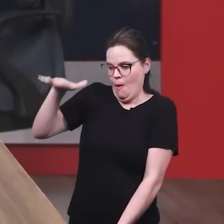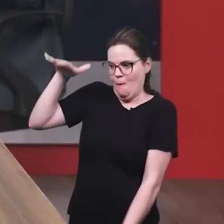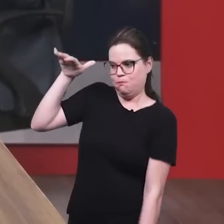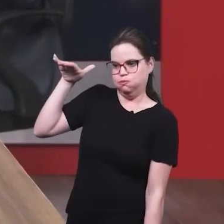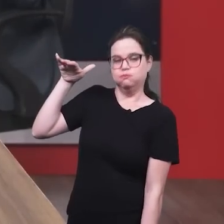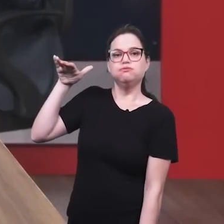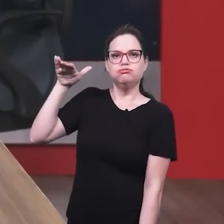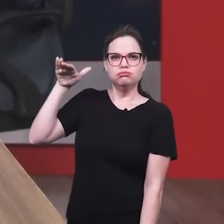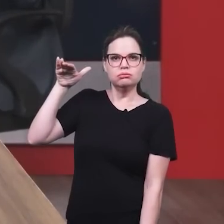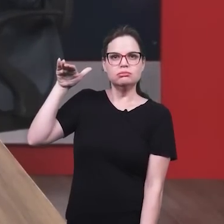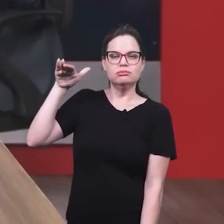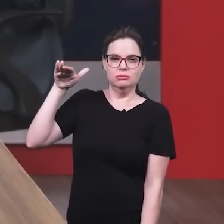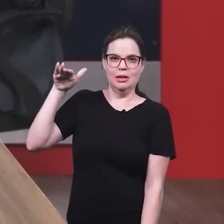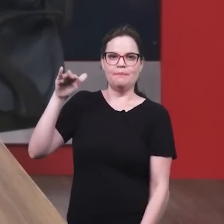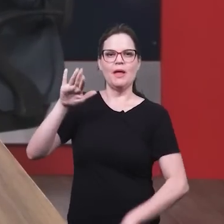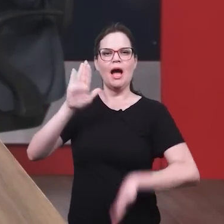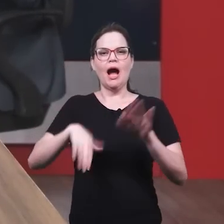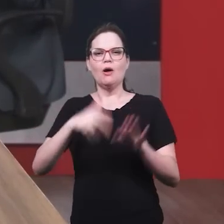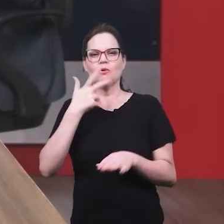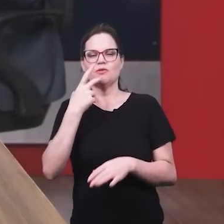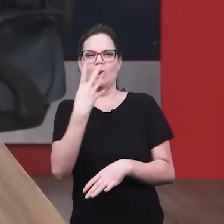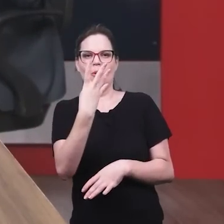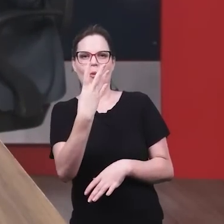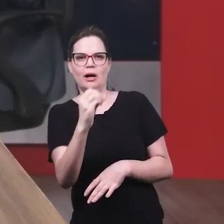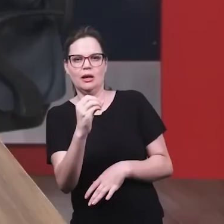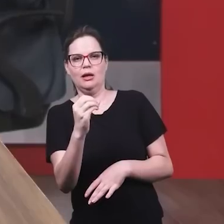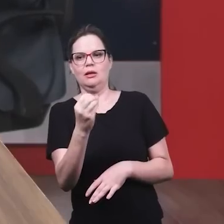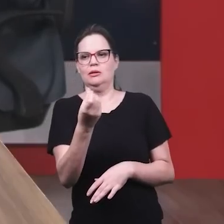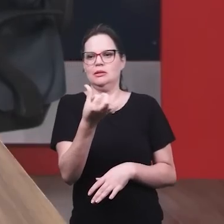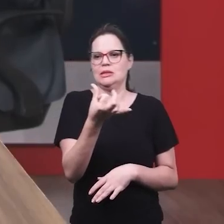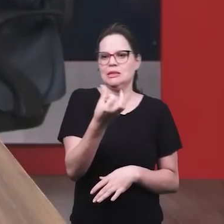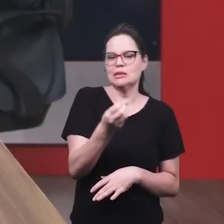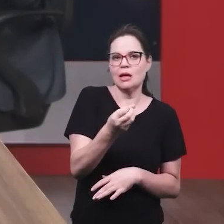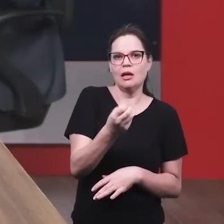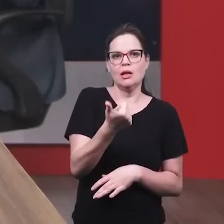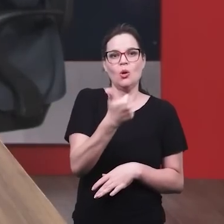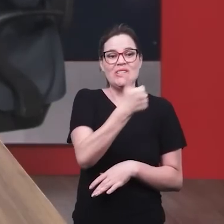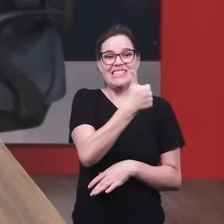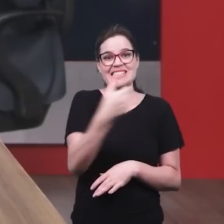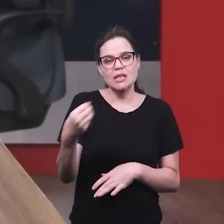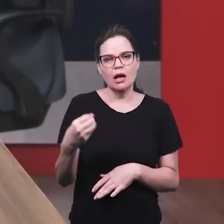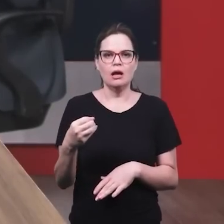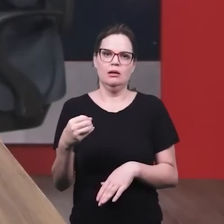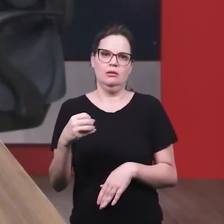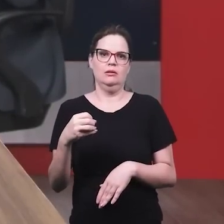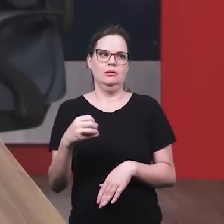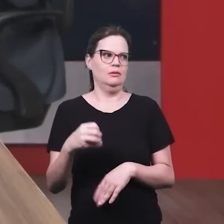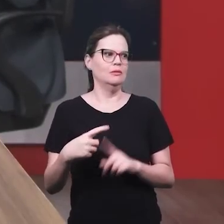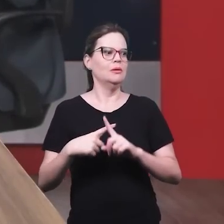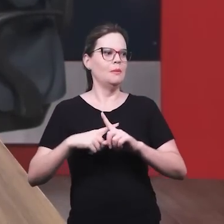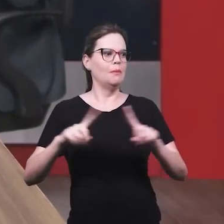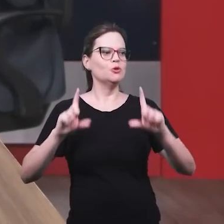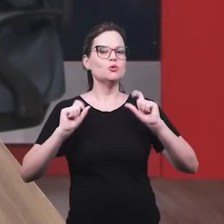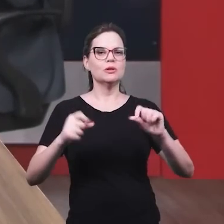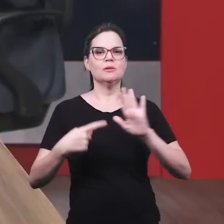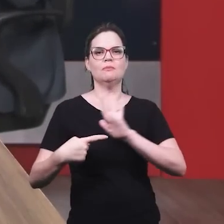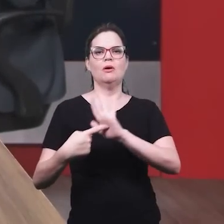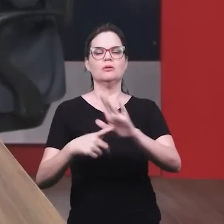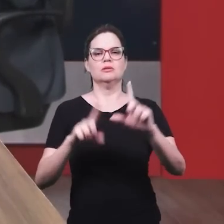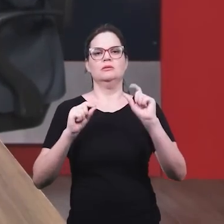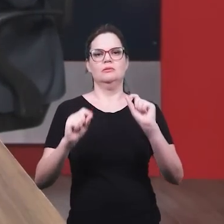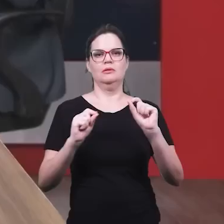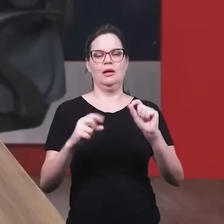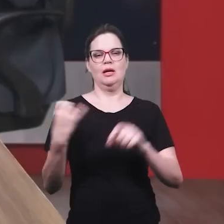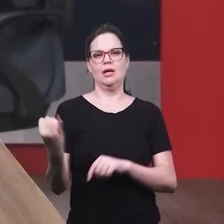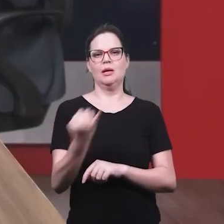que falam em 40, outros em 60, outros vão falar até mais de 100 litros. Isso, né? Tem. Mas o que importa é mostrar que o